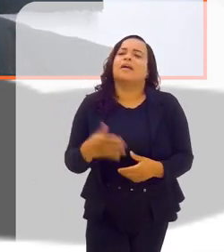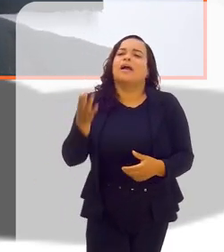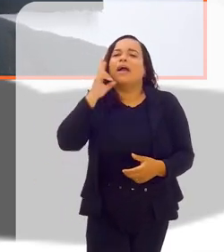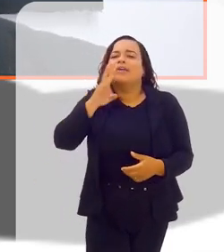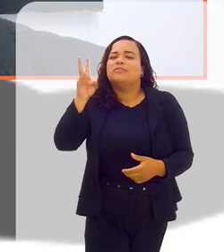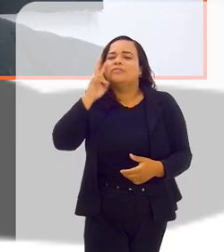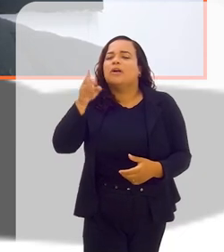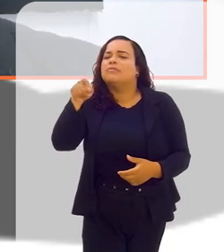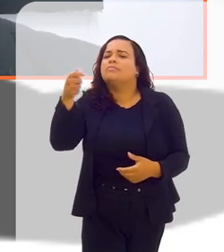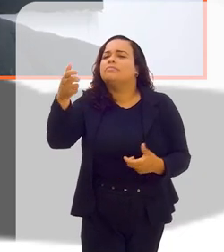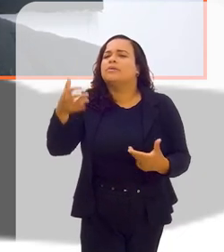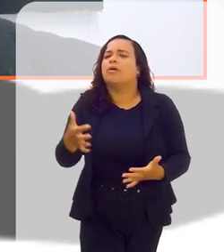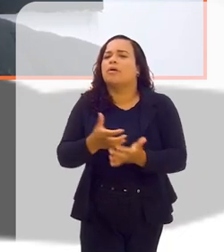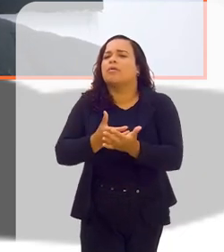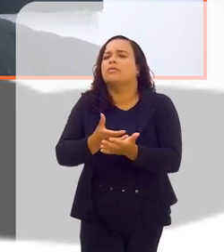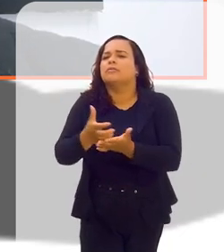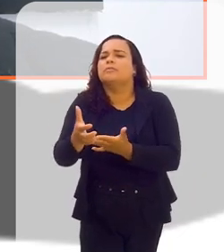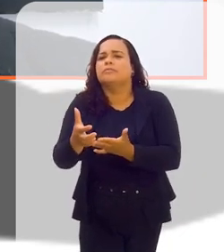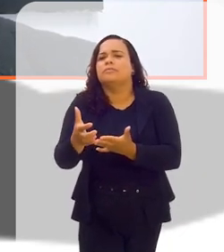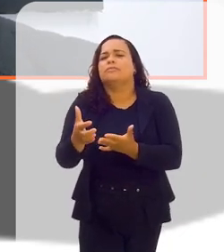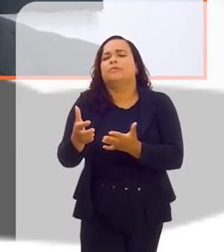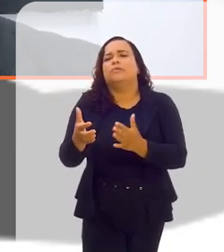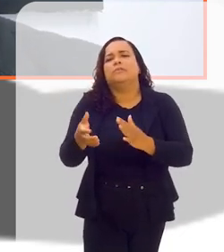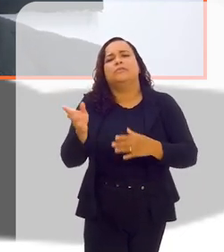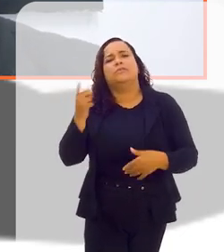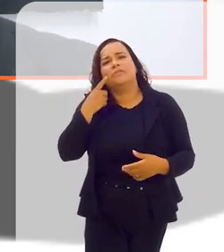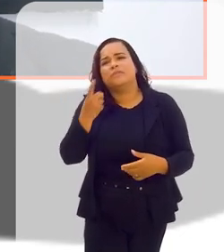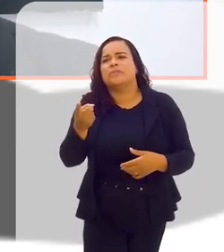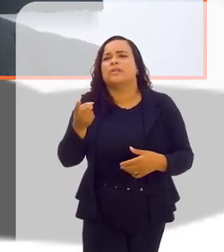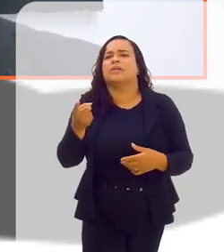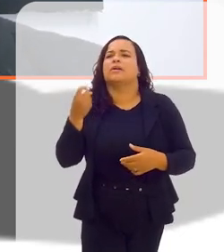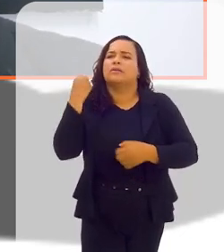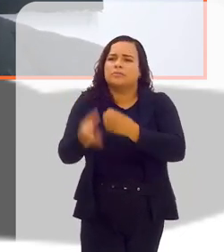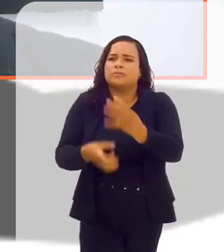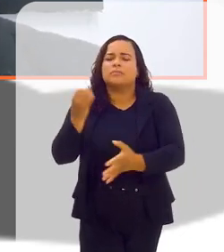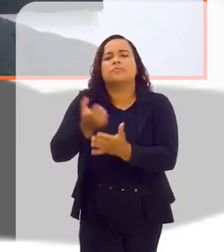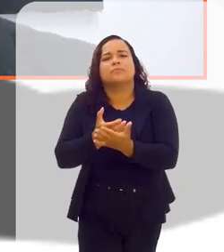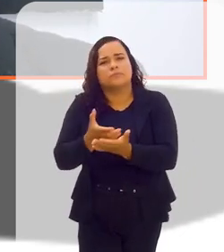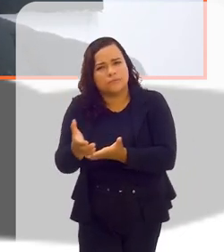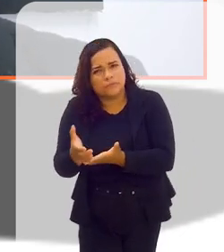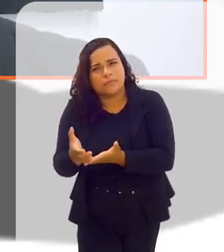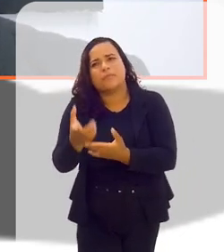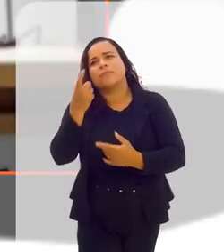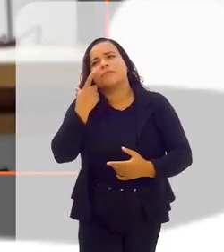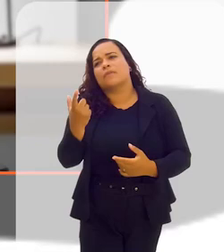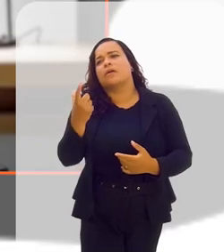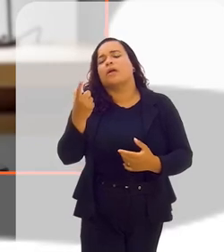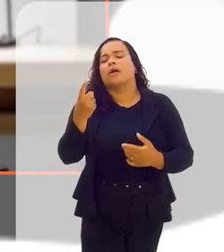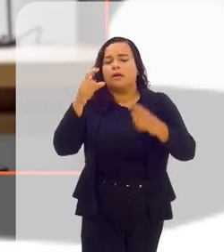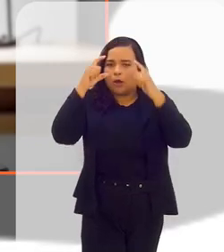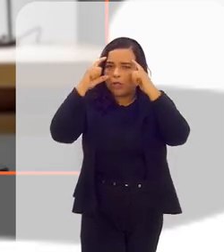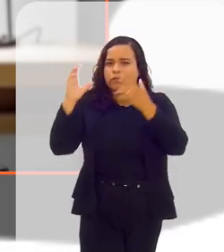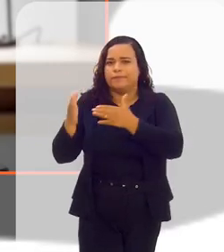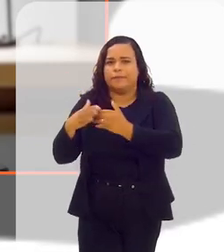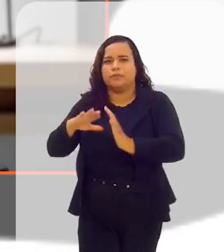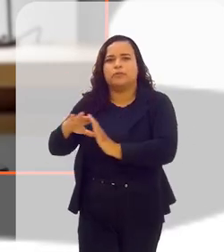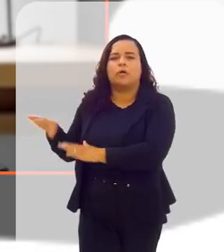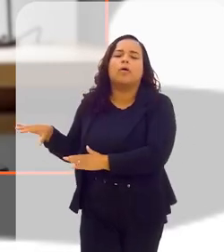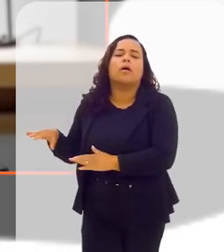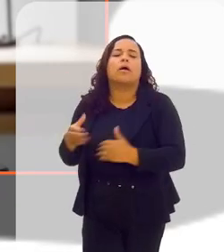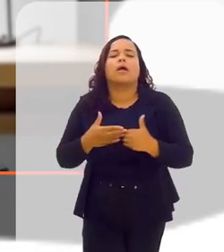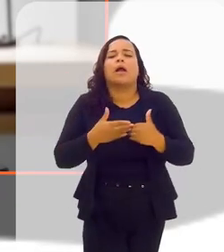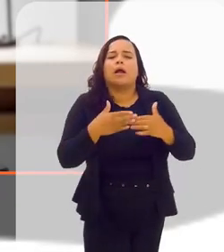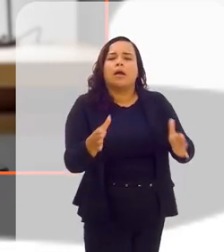gente desviou um pouco o caminho, você começou a Sim. ter essas doações. Né? Quando você, depois que Isso. fechou a Ótimo, abriu a indústria e